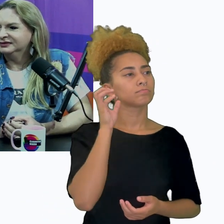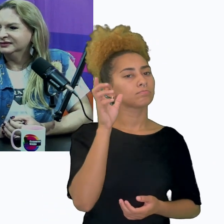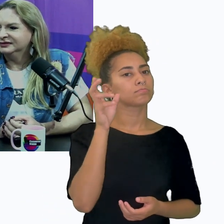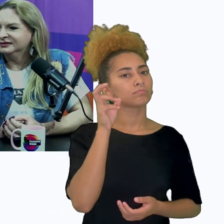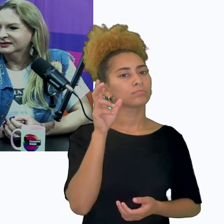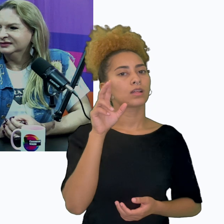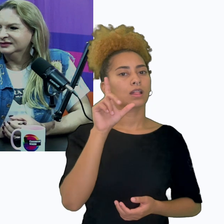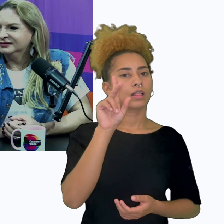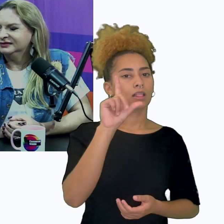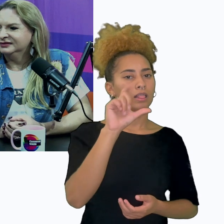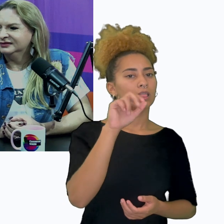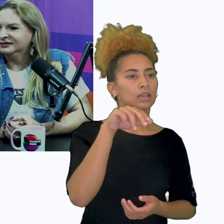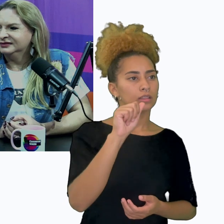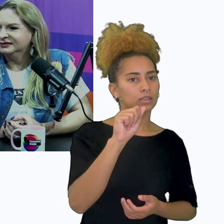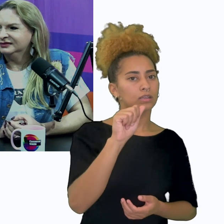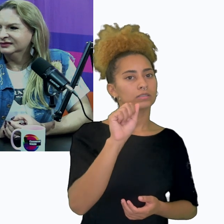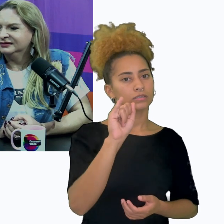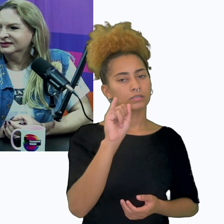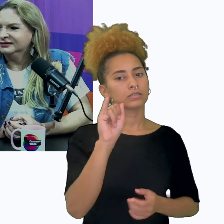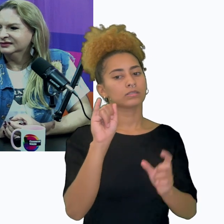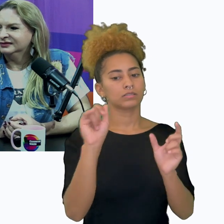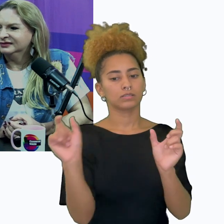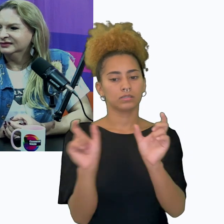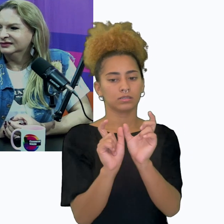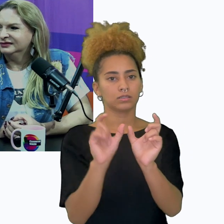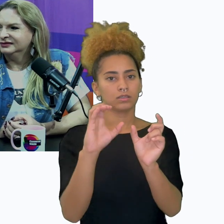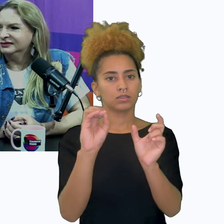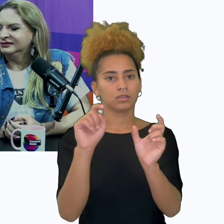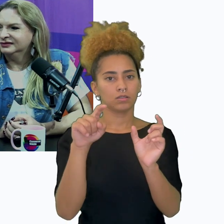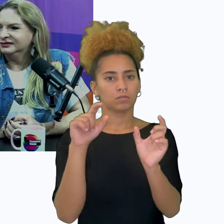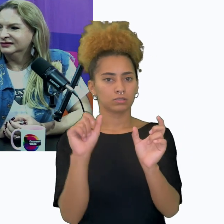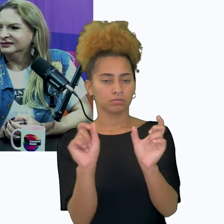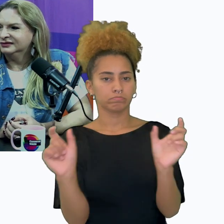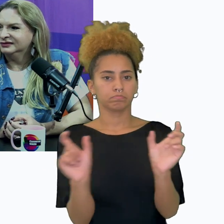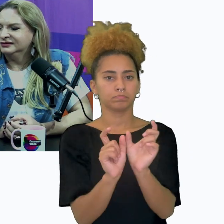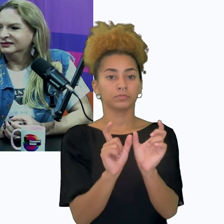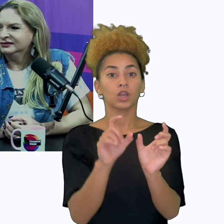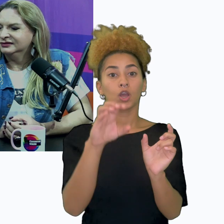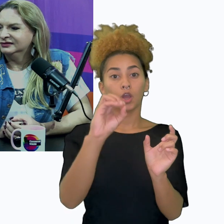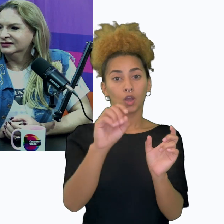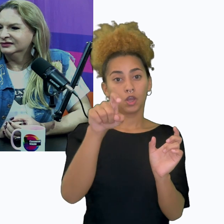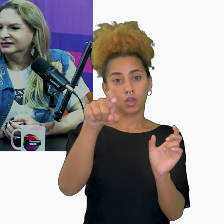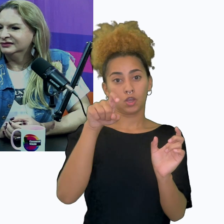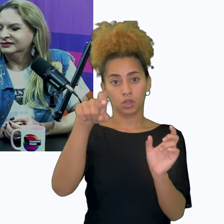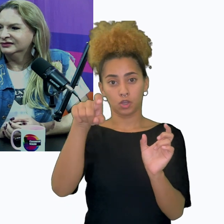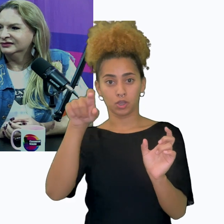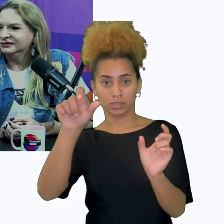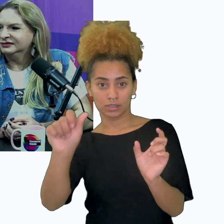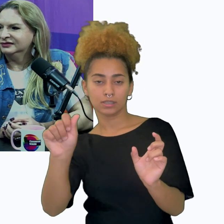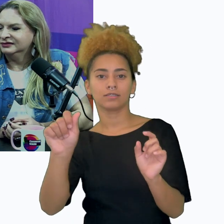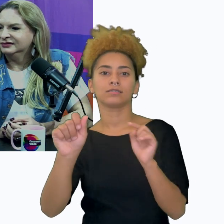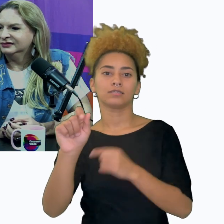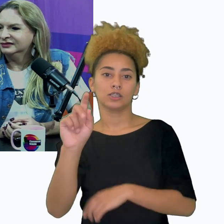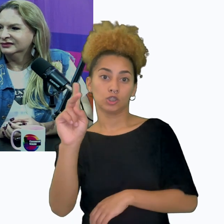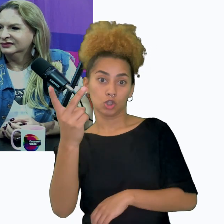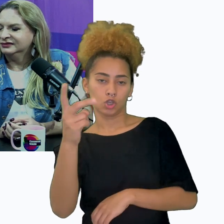eu sempre eu era muito cabalístico, botar Lena, se eu botar Oxa dá 7, vai dar certo. Era com 2x, a Oxa, a